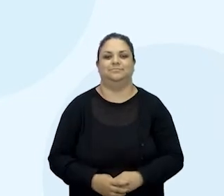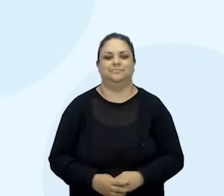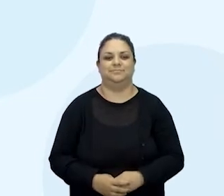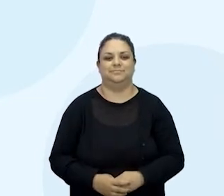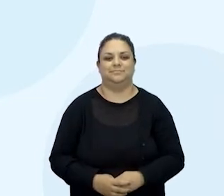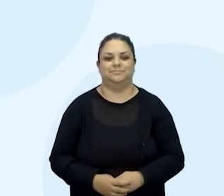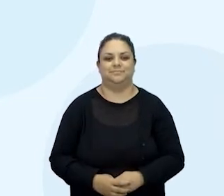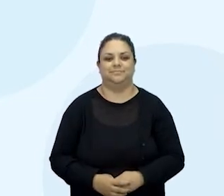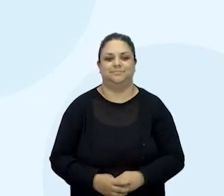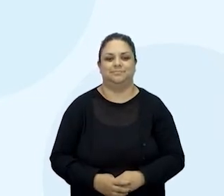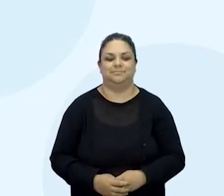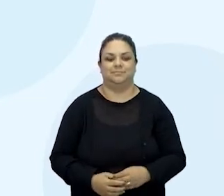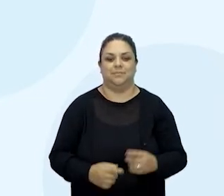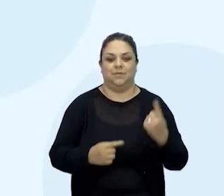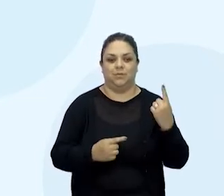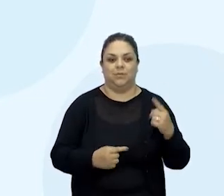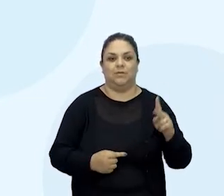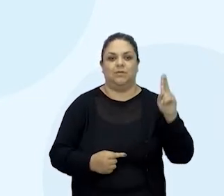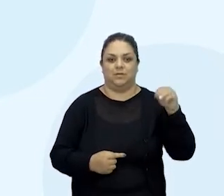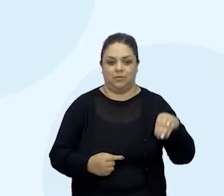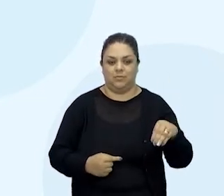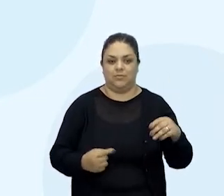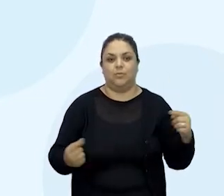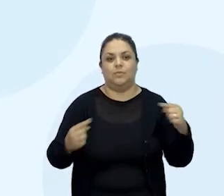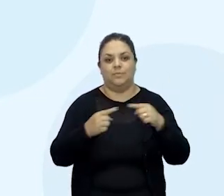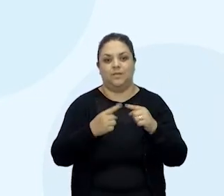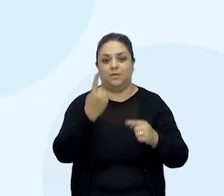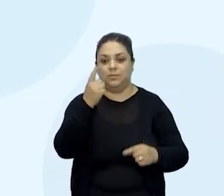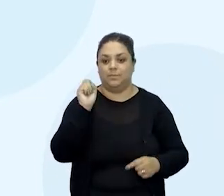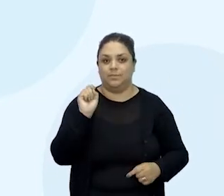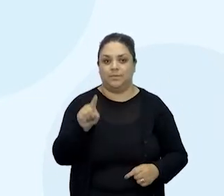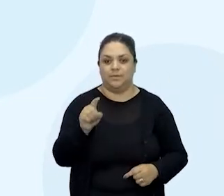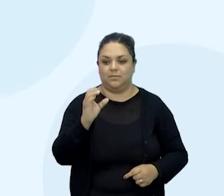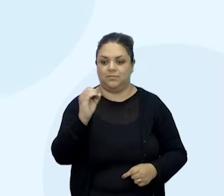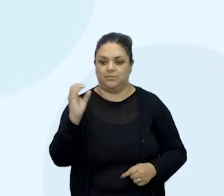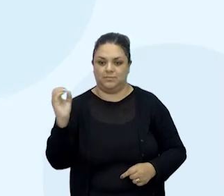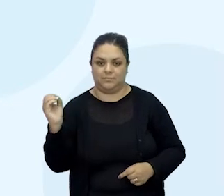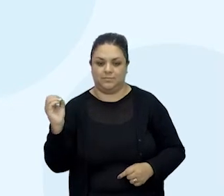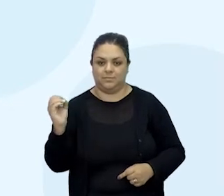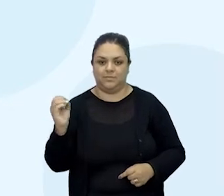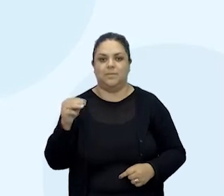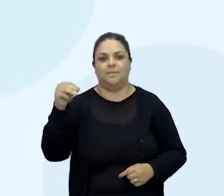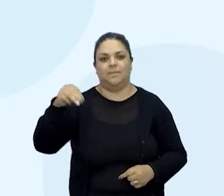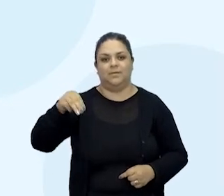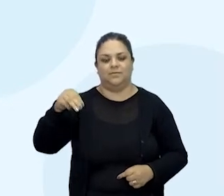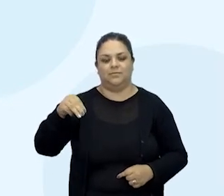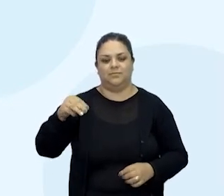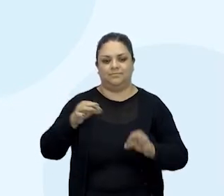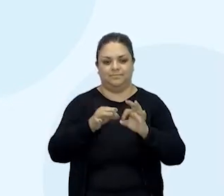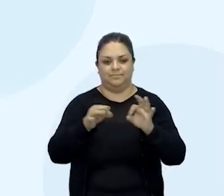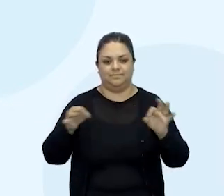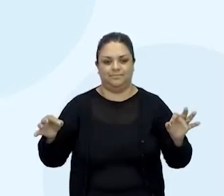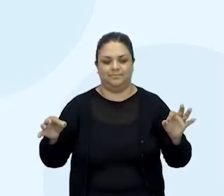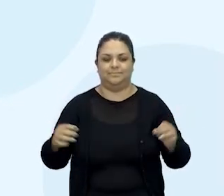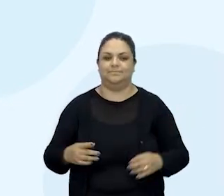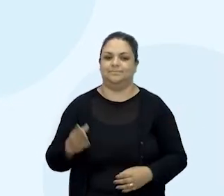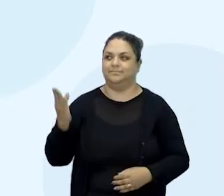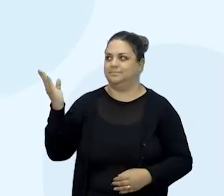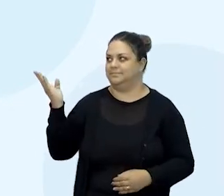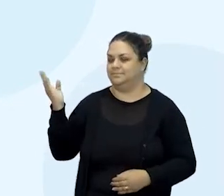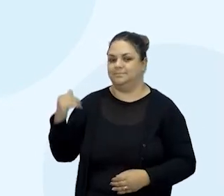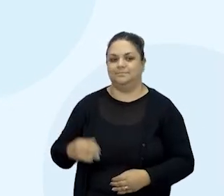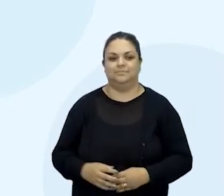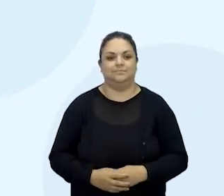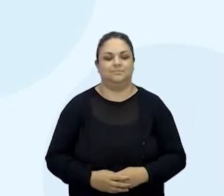1 quilômetro são 1000 metros, ou 1 metro é 1 milésimo de quilômetro, tá? Na